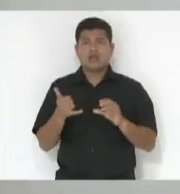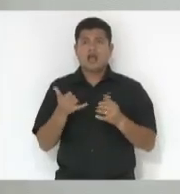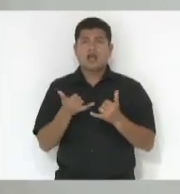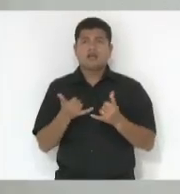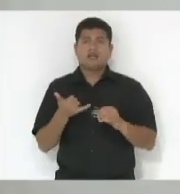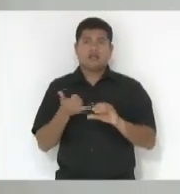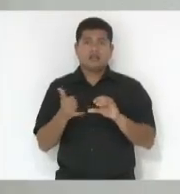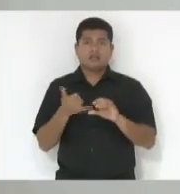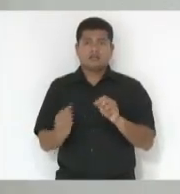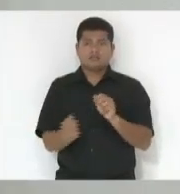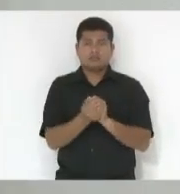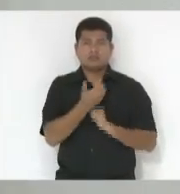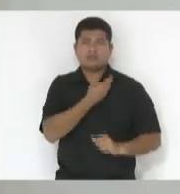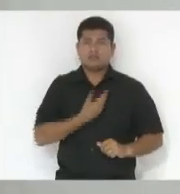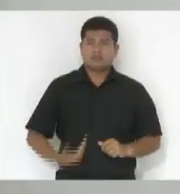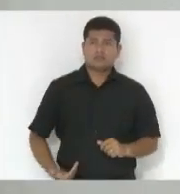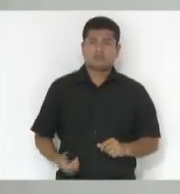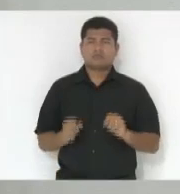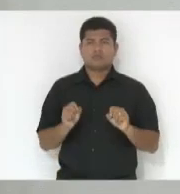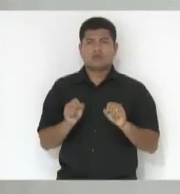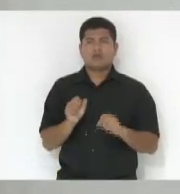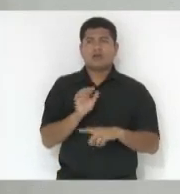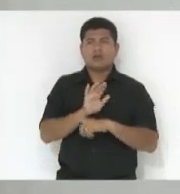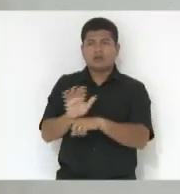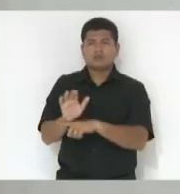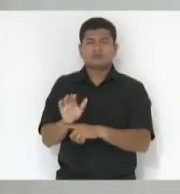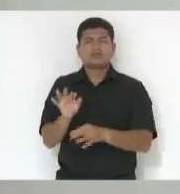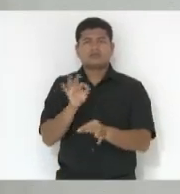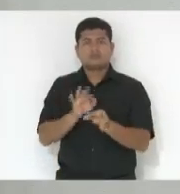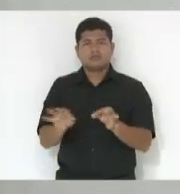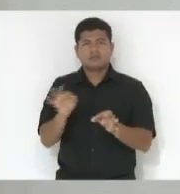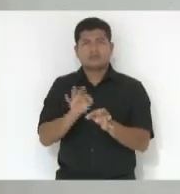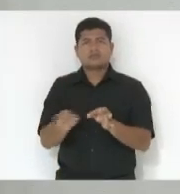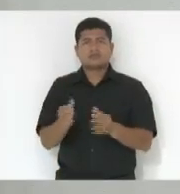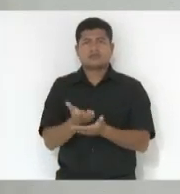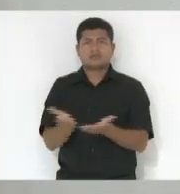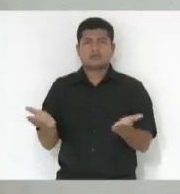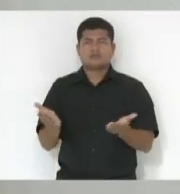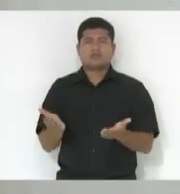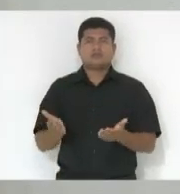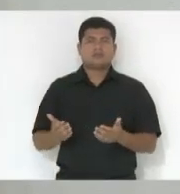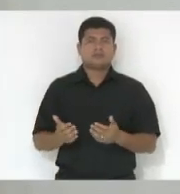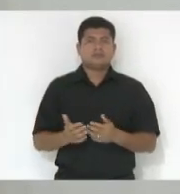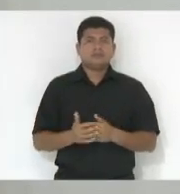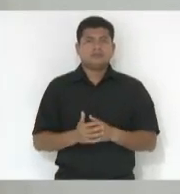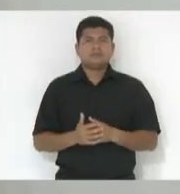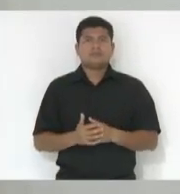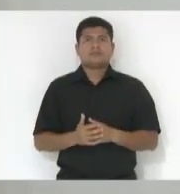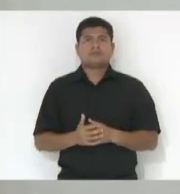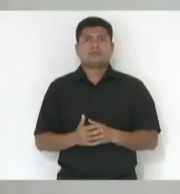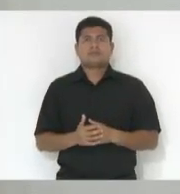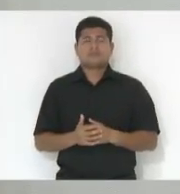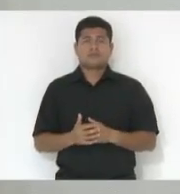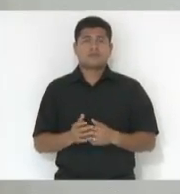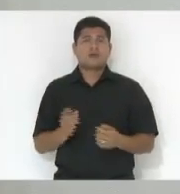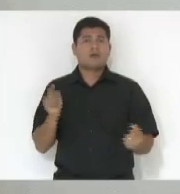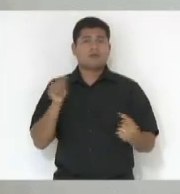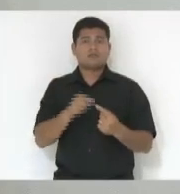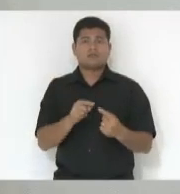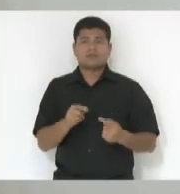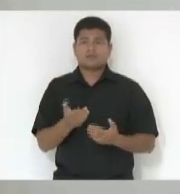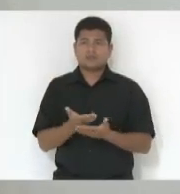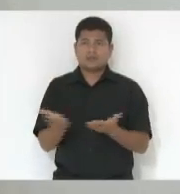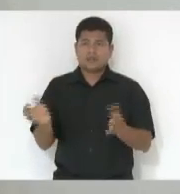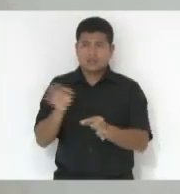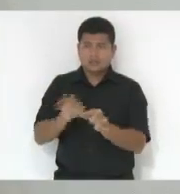auxiliar os hospitais filantrópicos, as redes femininas de combate ao câncer e as nossas APAES, a fim de que as entidades possam ter